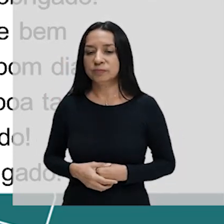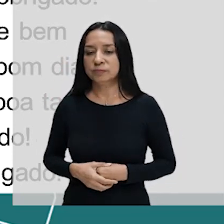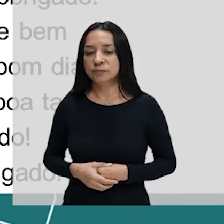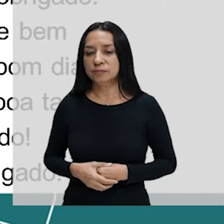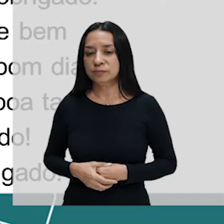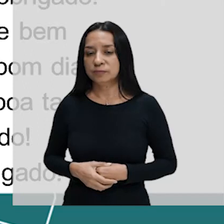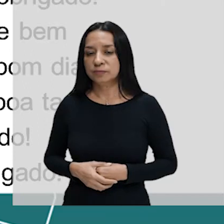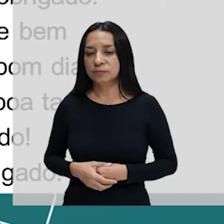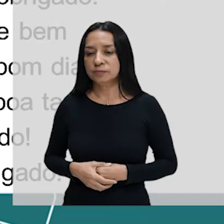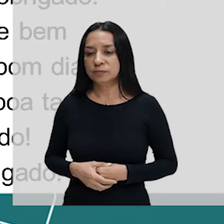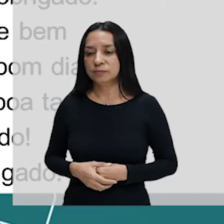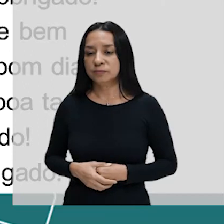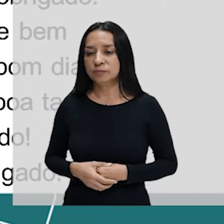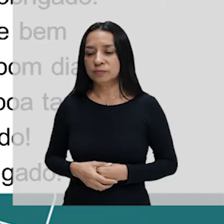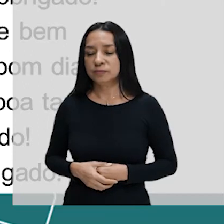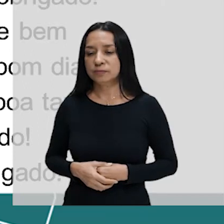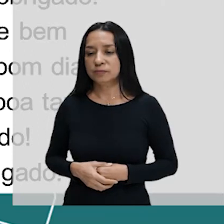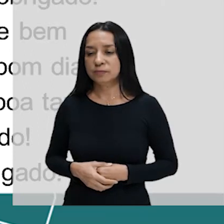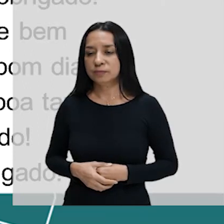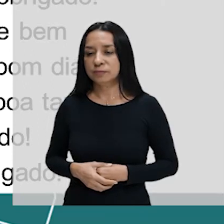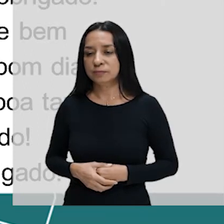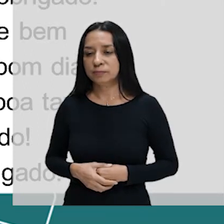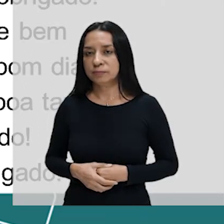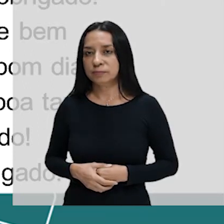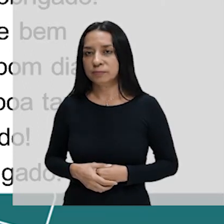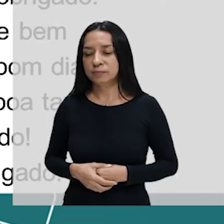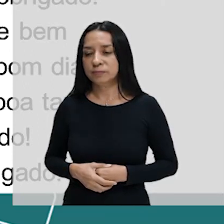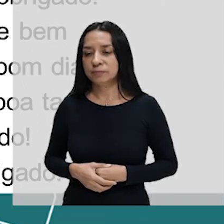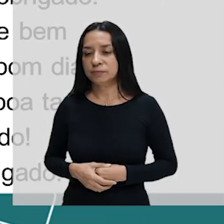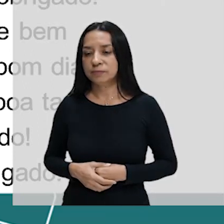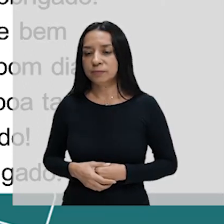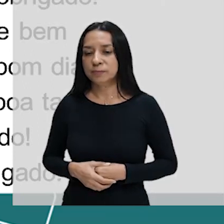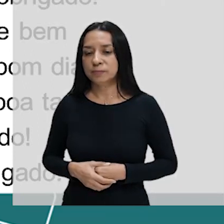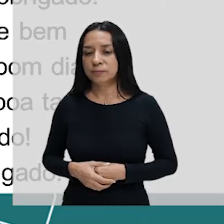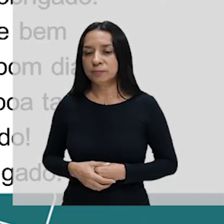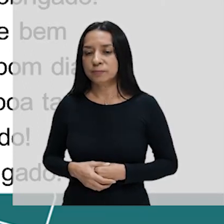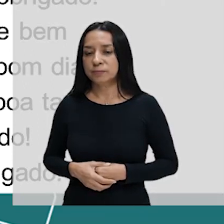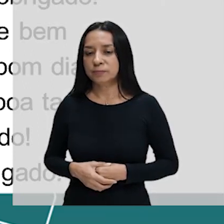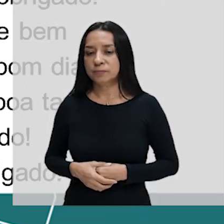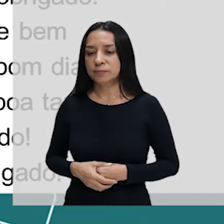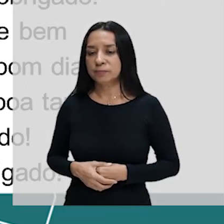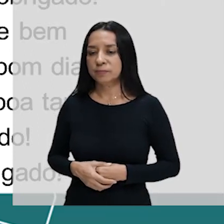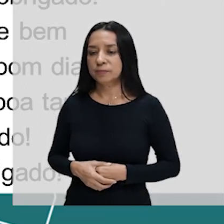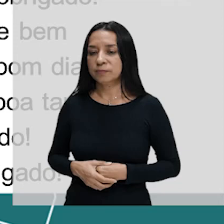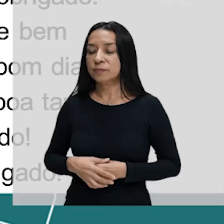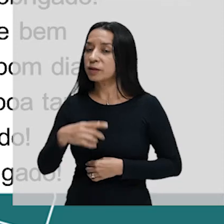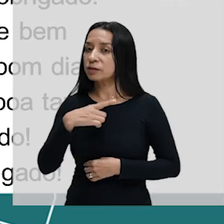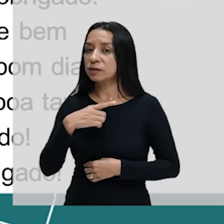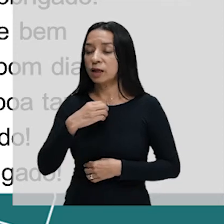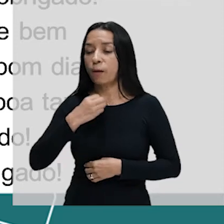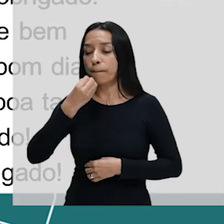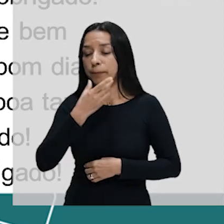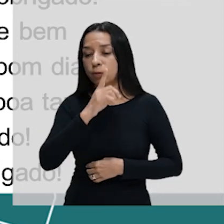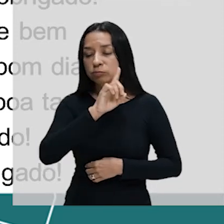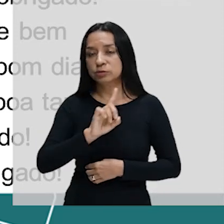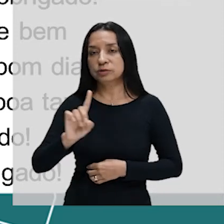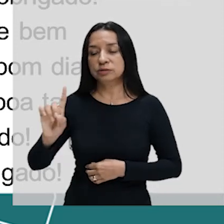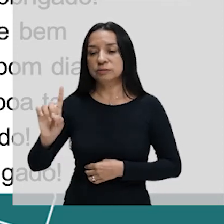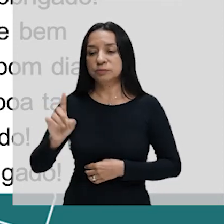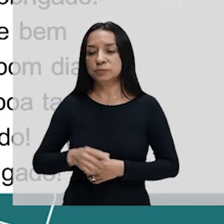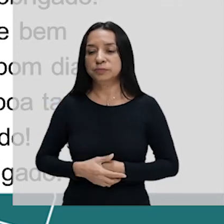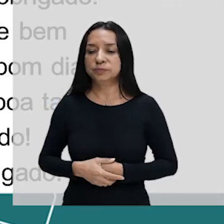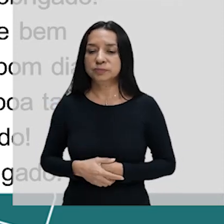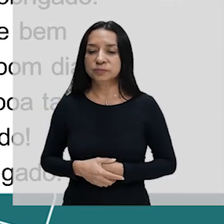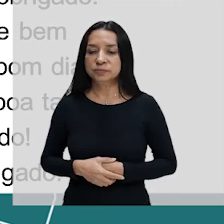Que vaya bem, que vaya bien. Que passe bem, que passes um bom dia, né? Que você tenha um bom